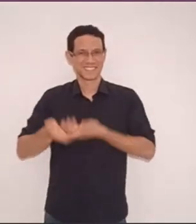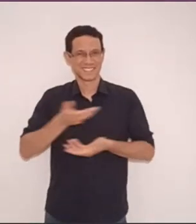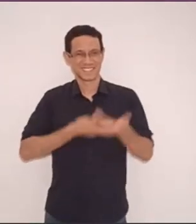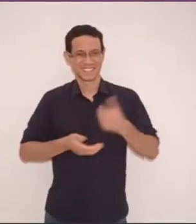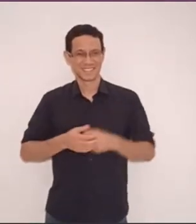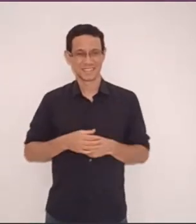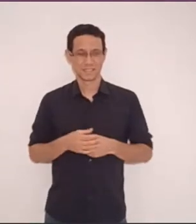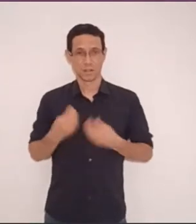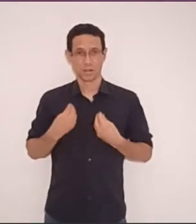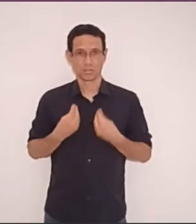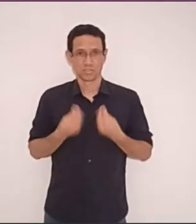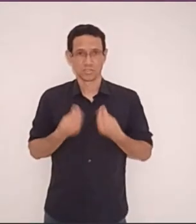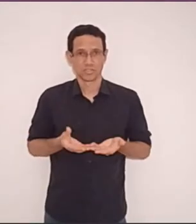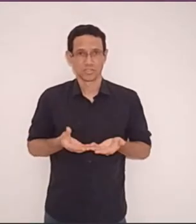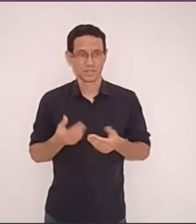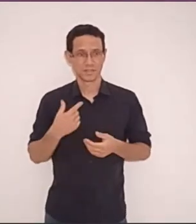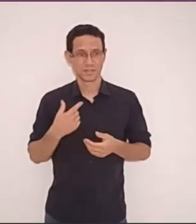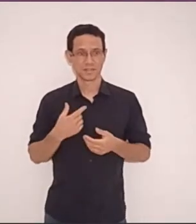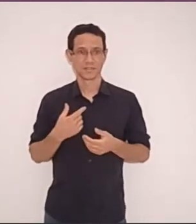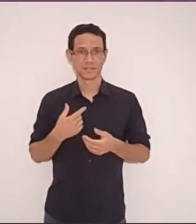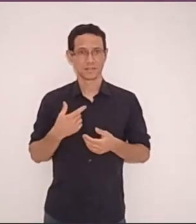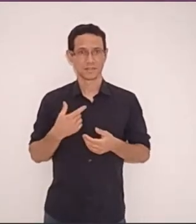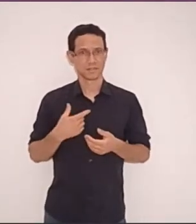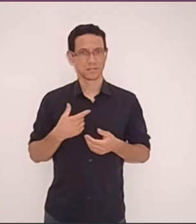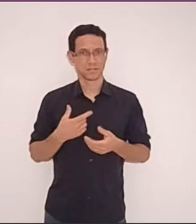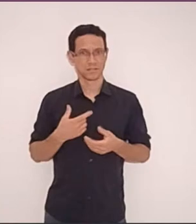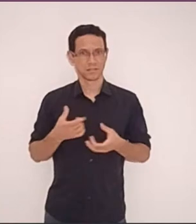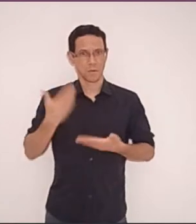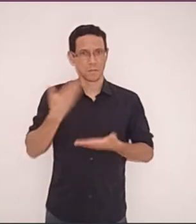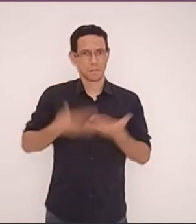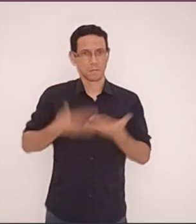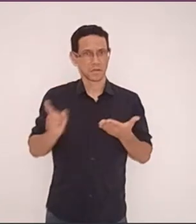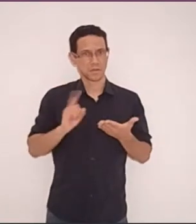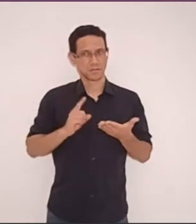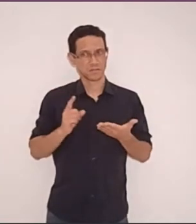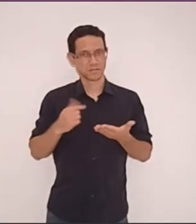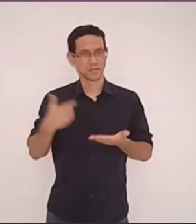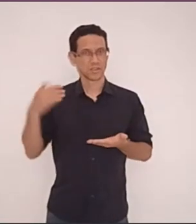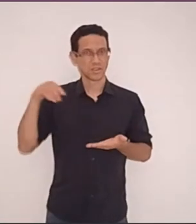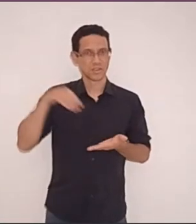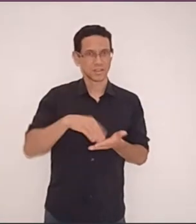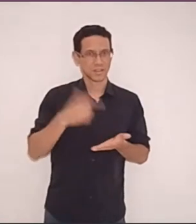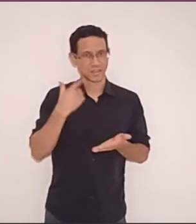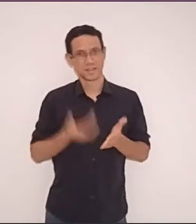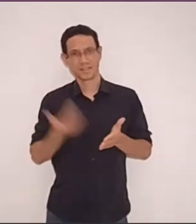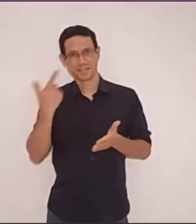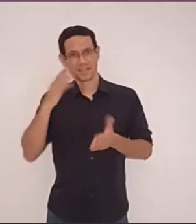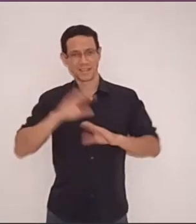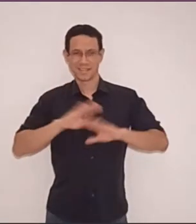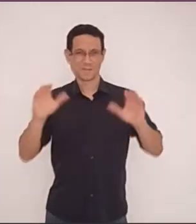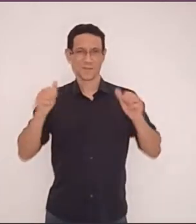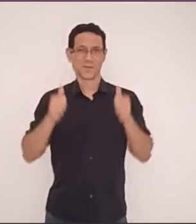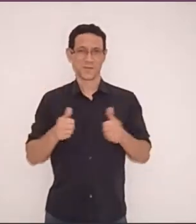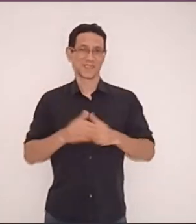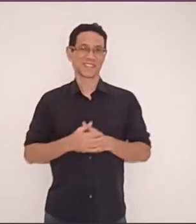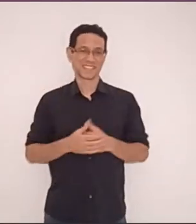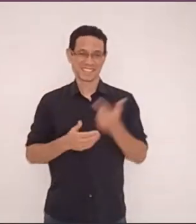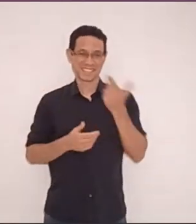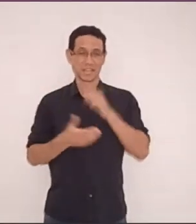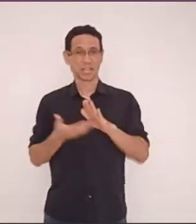aqui o saber que eu trouxe eu cheguei com ele e saio com ele compartilha quer dizer isso a